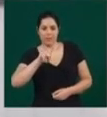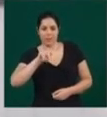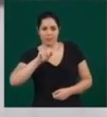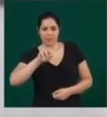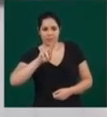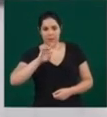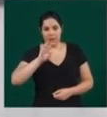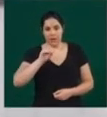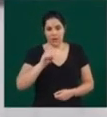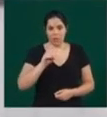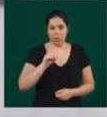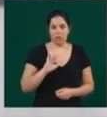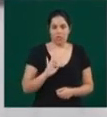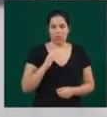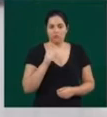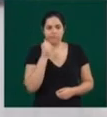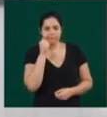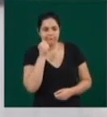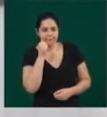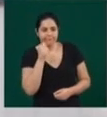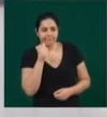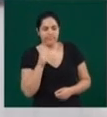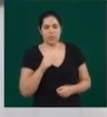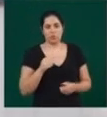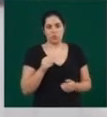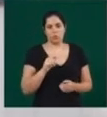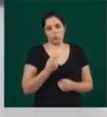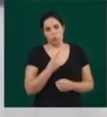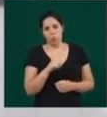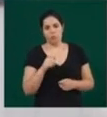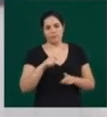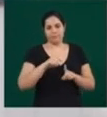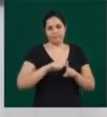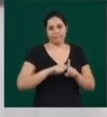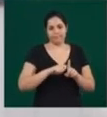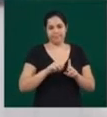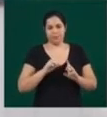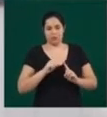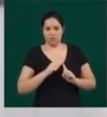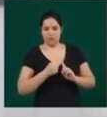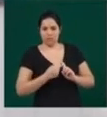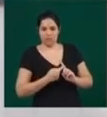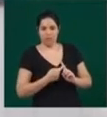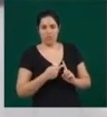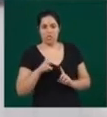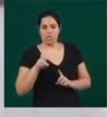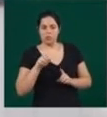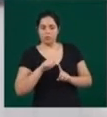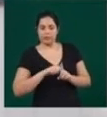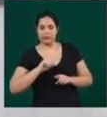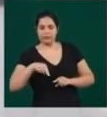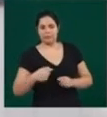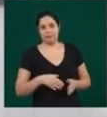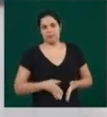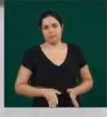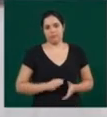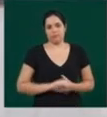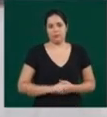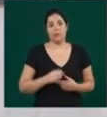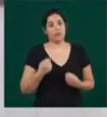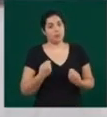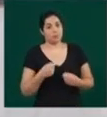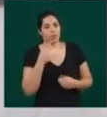de gestação e 5 meses após o parto. Apesar de ser um problema pouco frequente, é preciso ter atenção aos sintomas